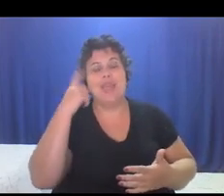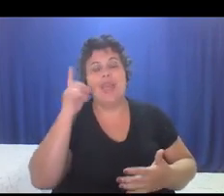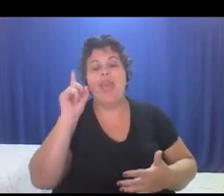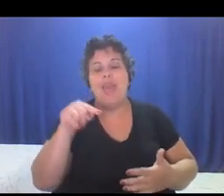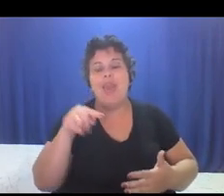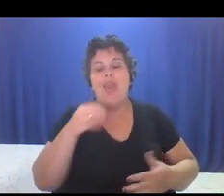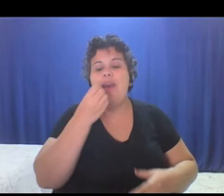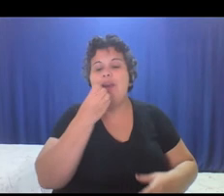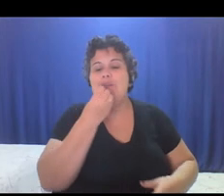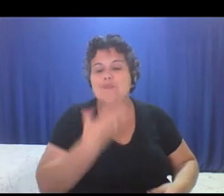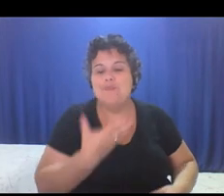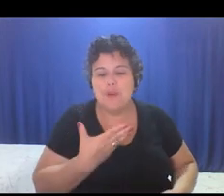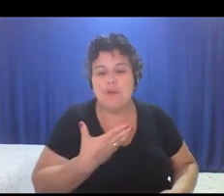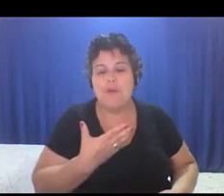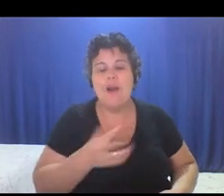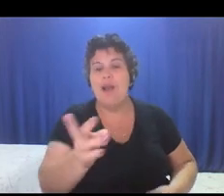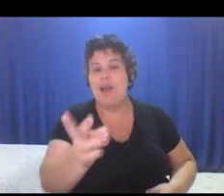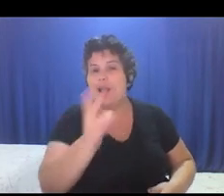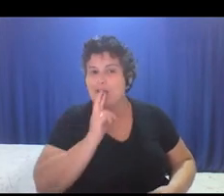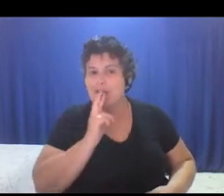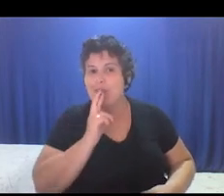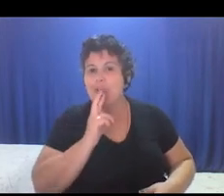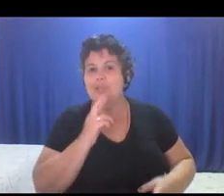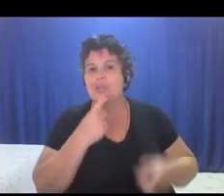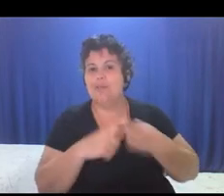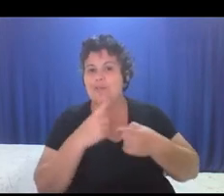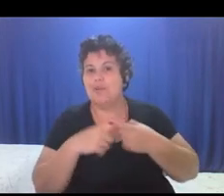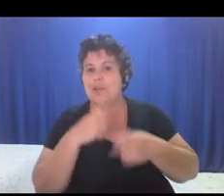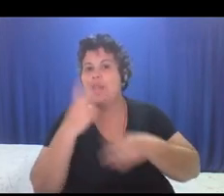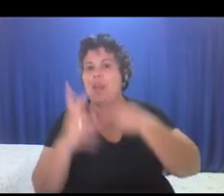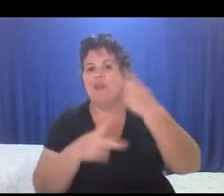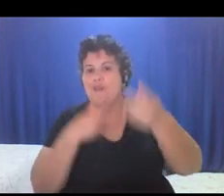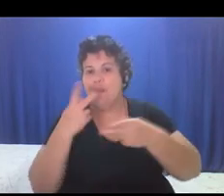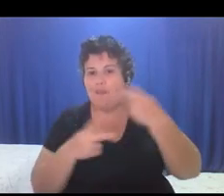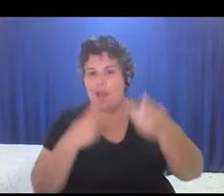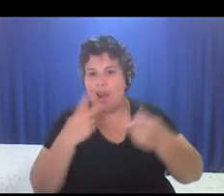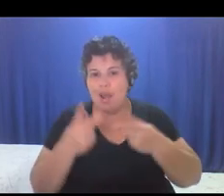gratificante, sabe? Porque, assim, quando a gente está falando de carreira,